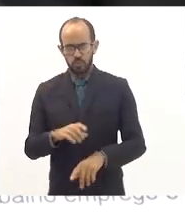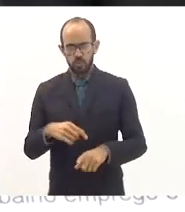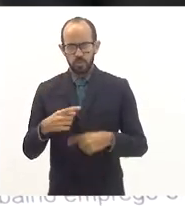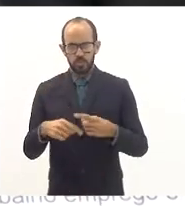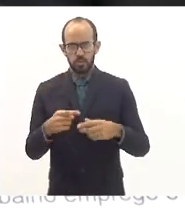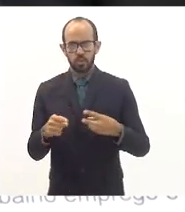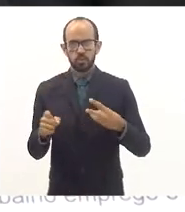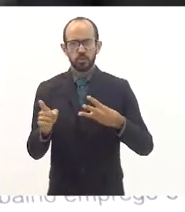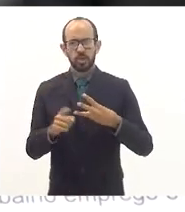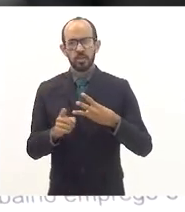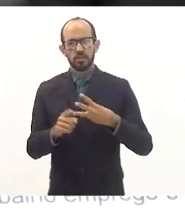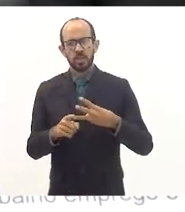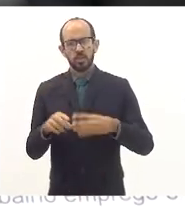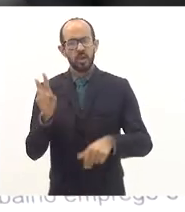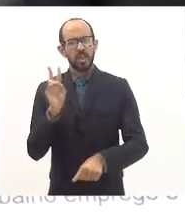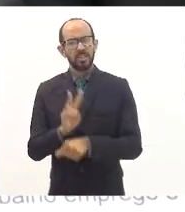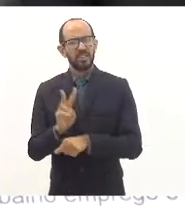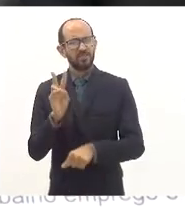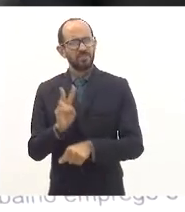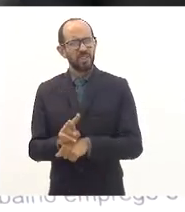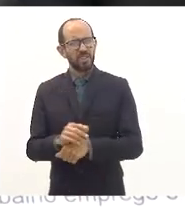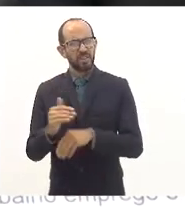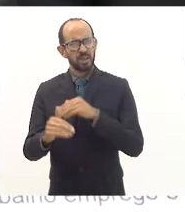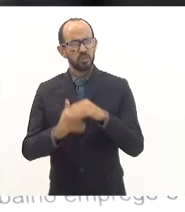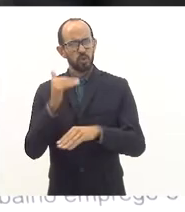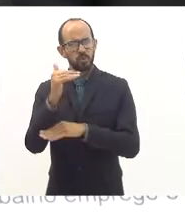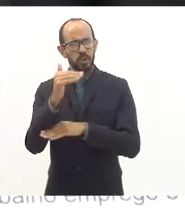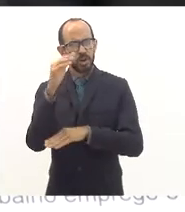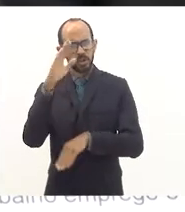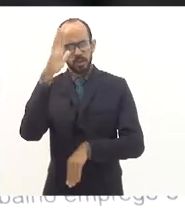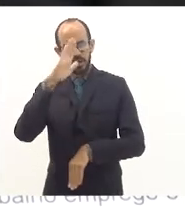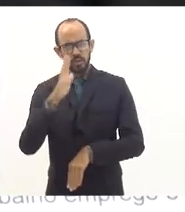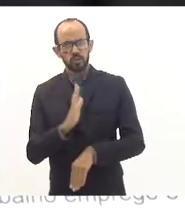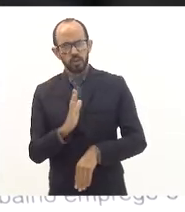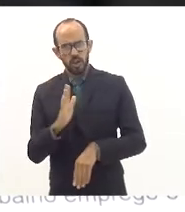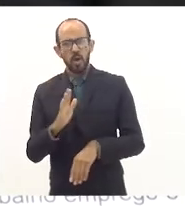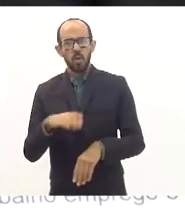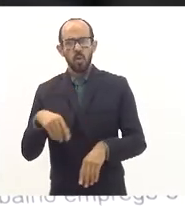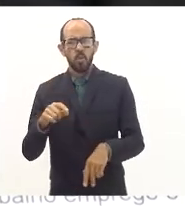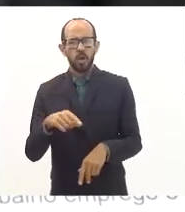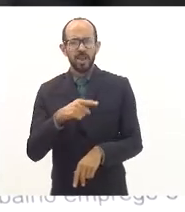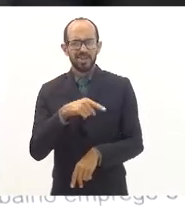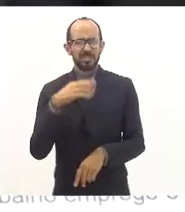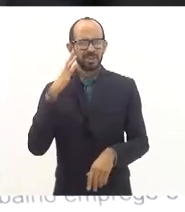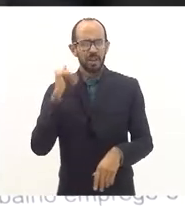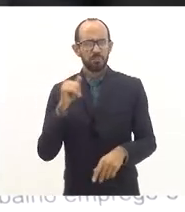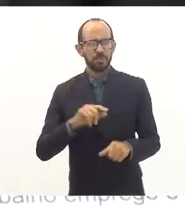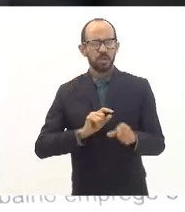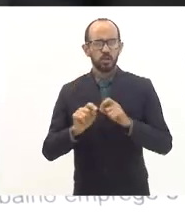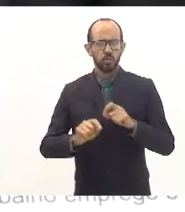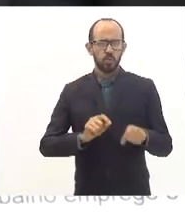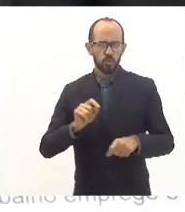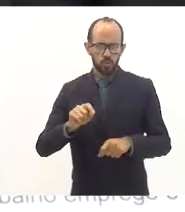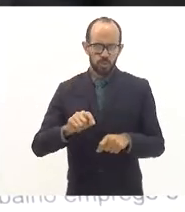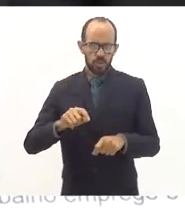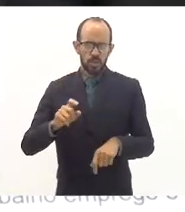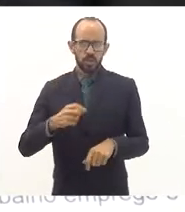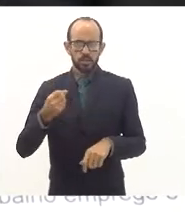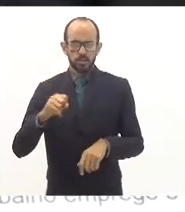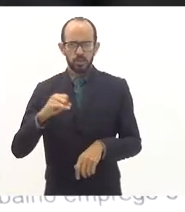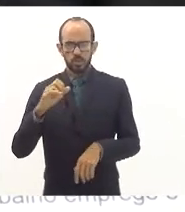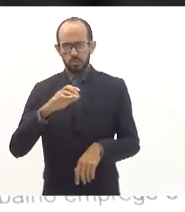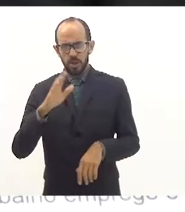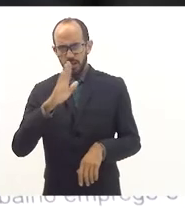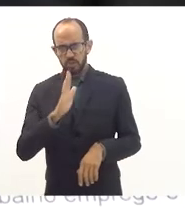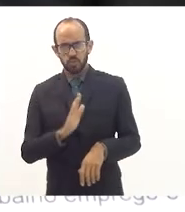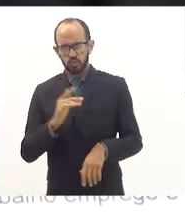a defesa intransigente da soberania nacional. Brizola sabia que, se o Brasil não tivesse um modelo econômico